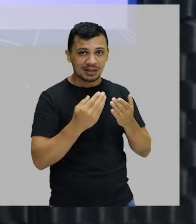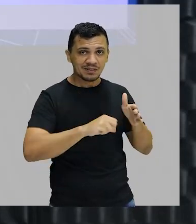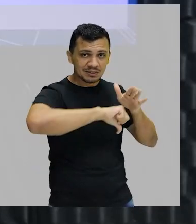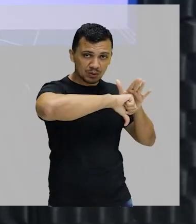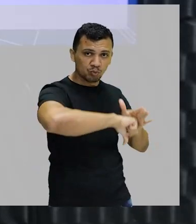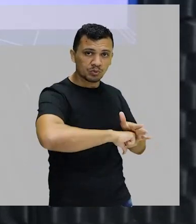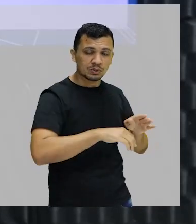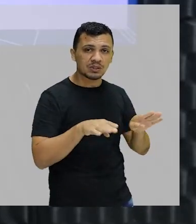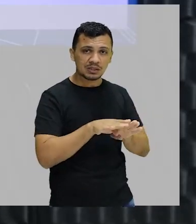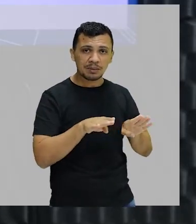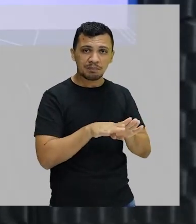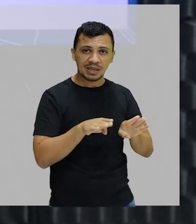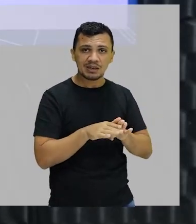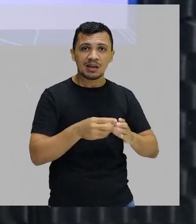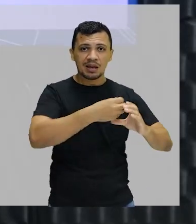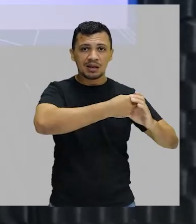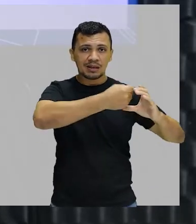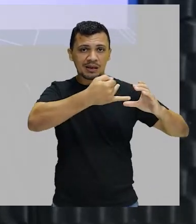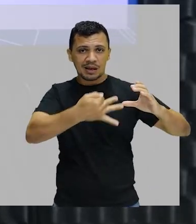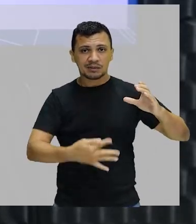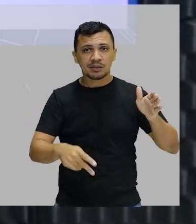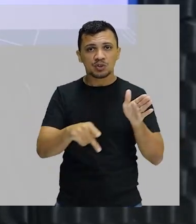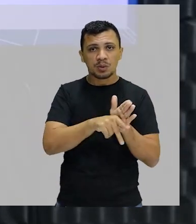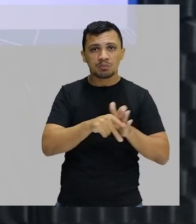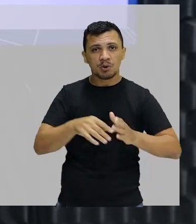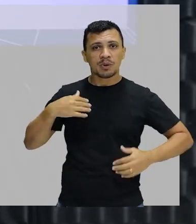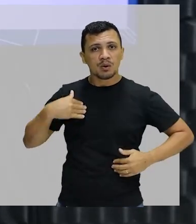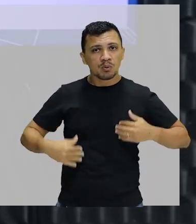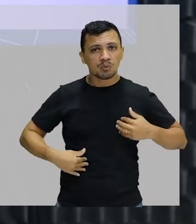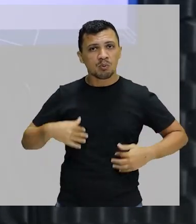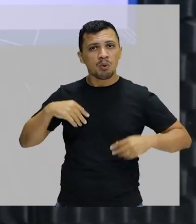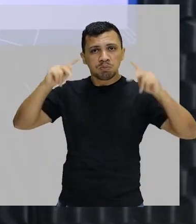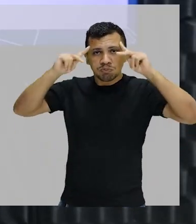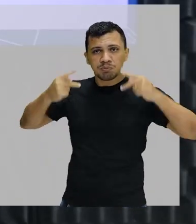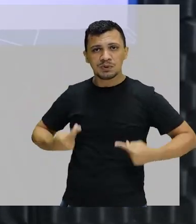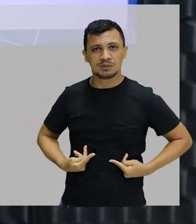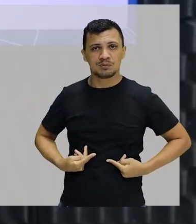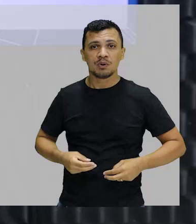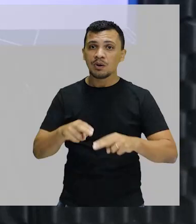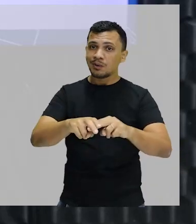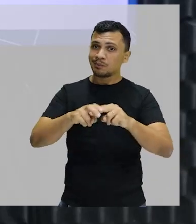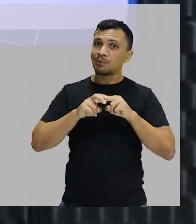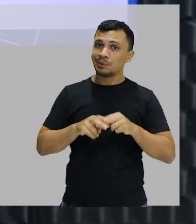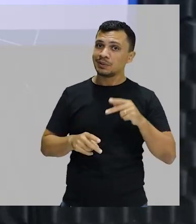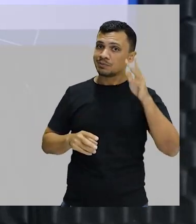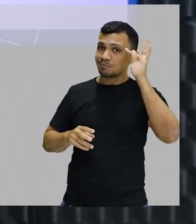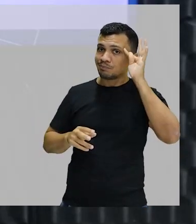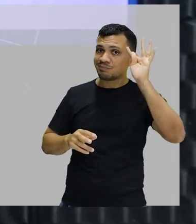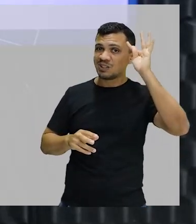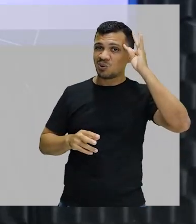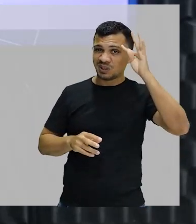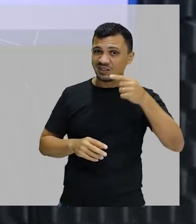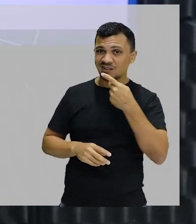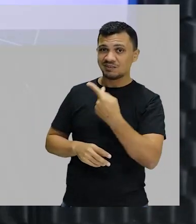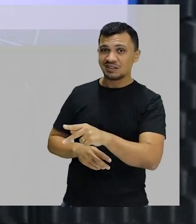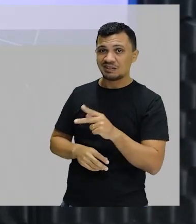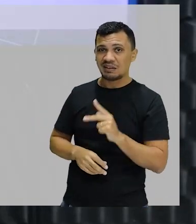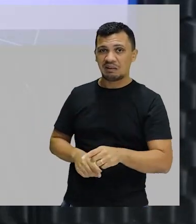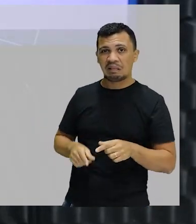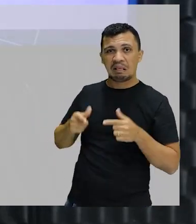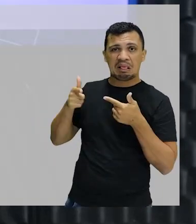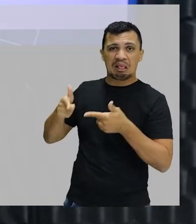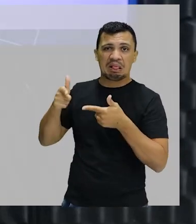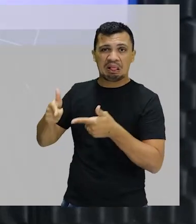do fenótipo, da forma humana. E é exatamente por isso que a teoria do Lombroso passou a ser muito criticada no século